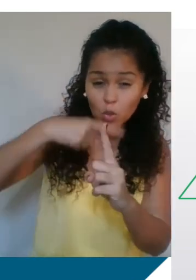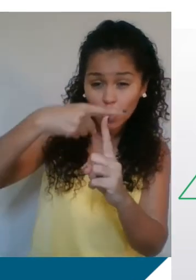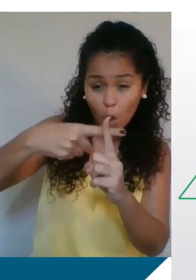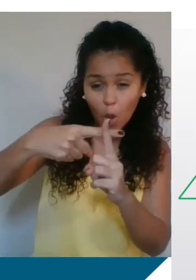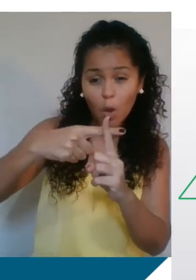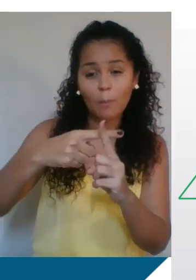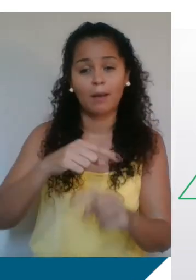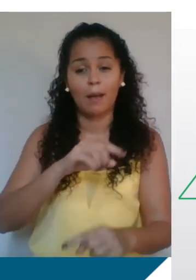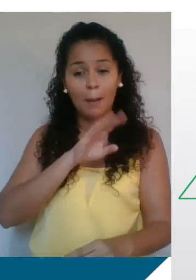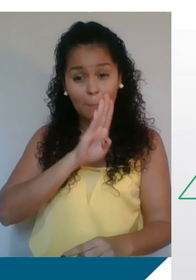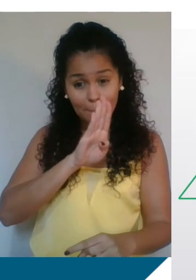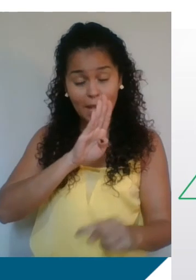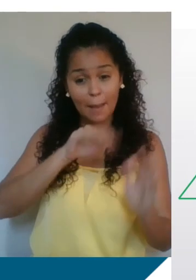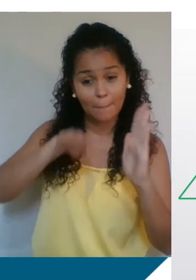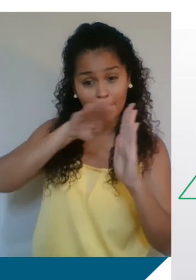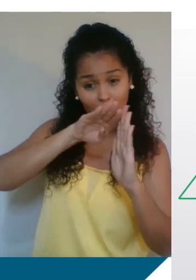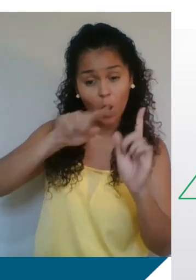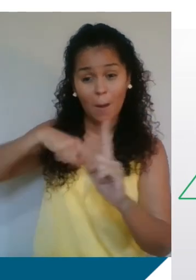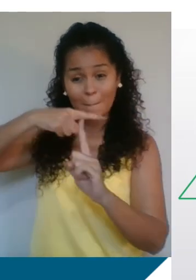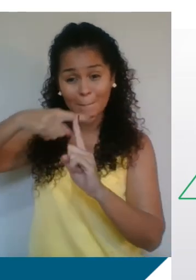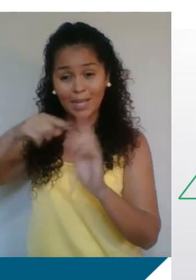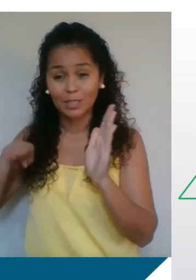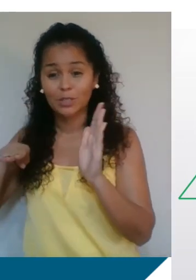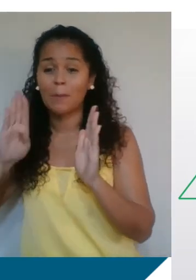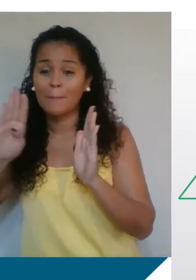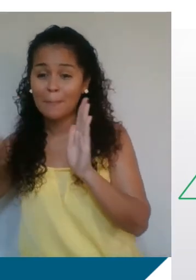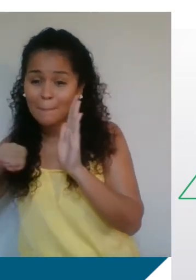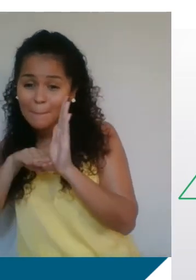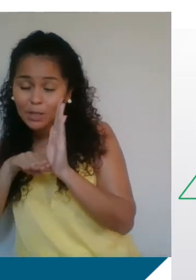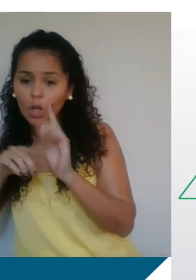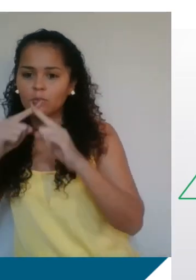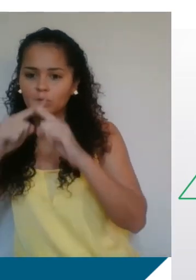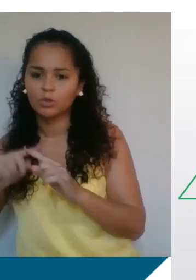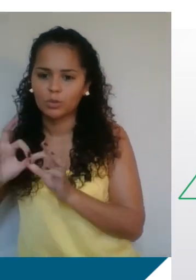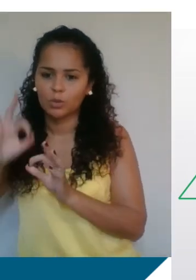menor, isso multiplicado pela altura, dividido